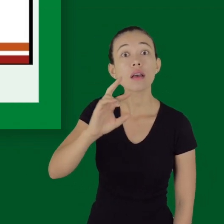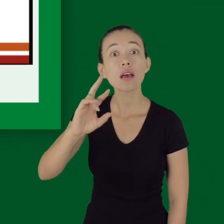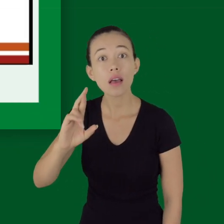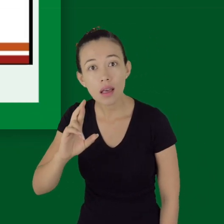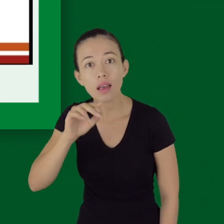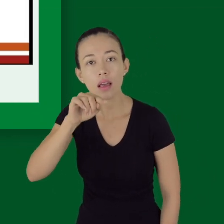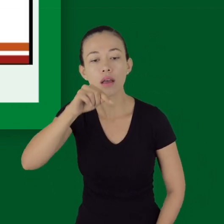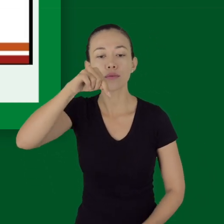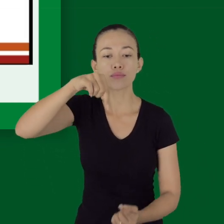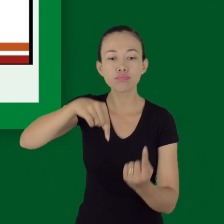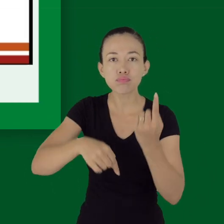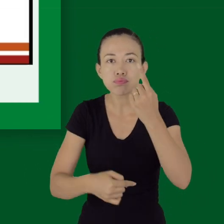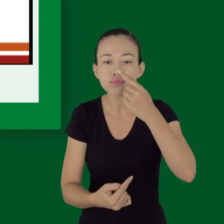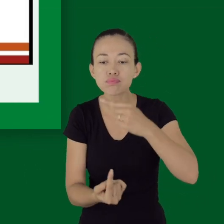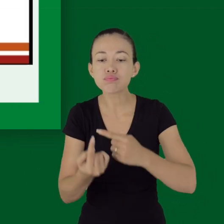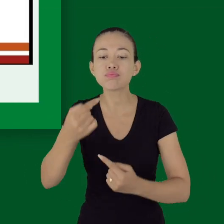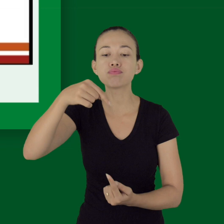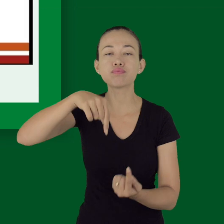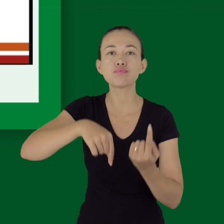estrutura medular,